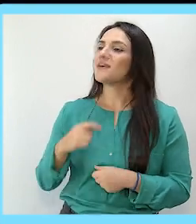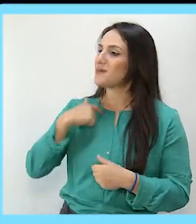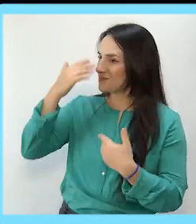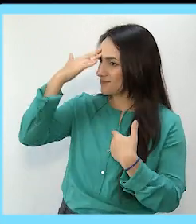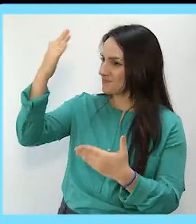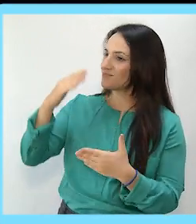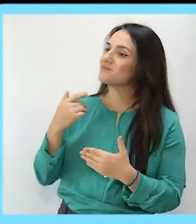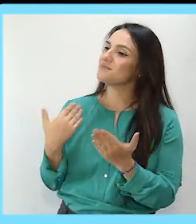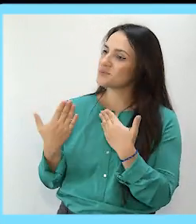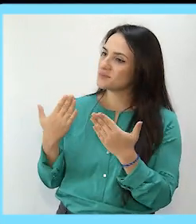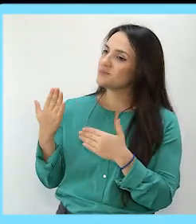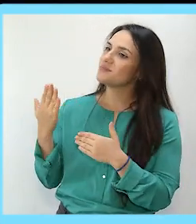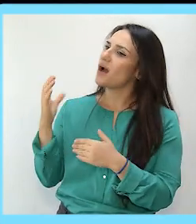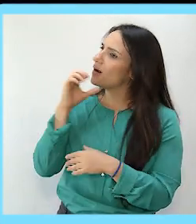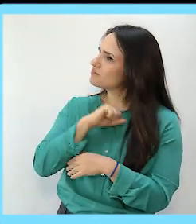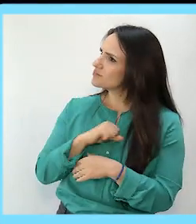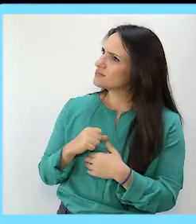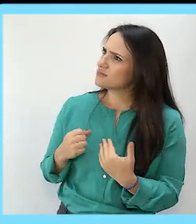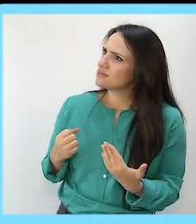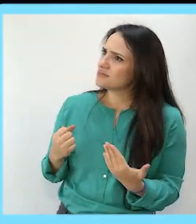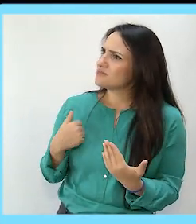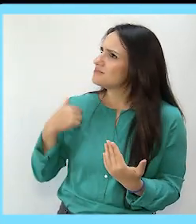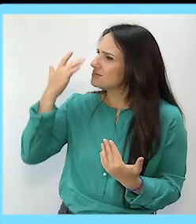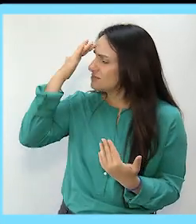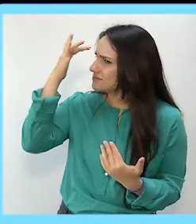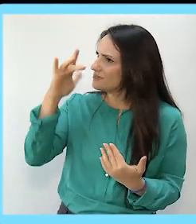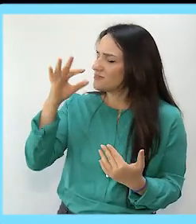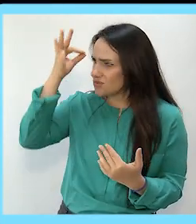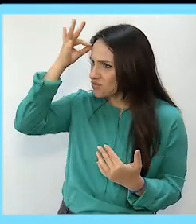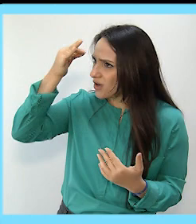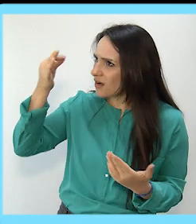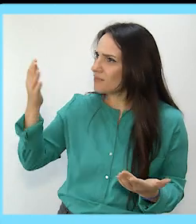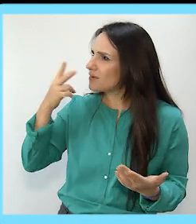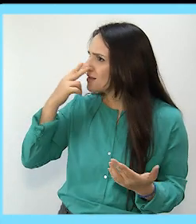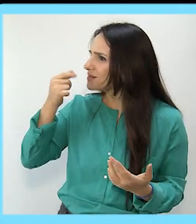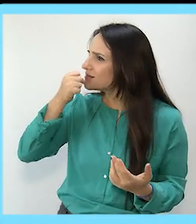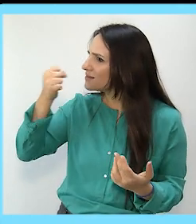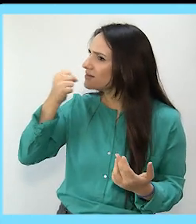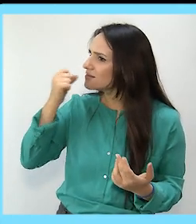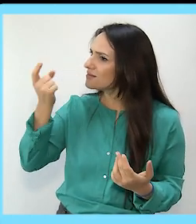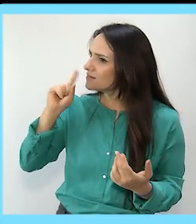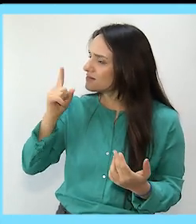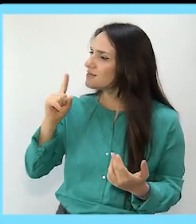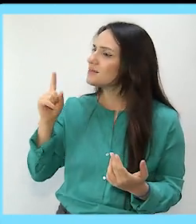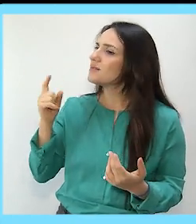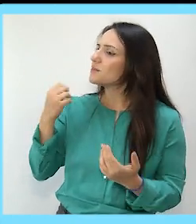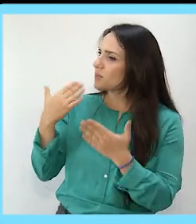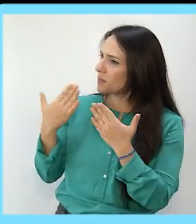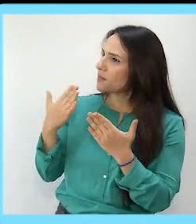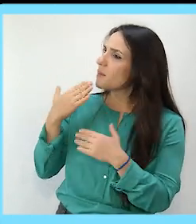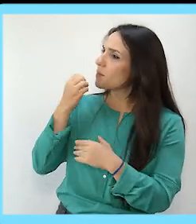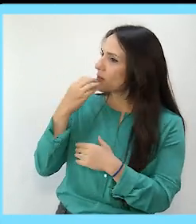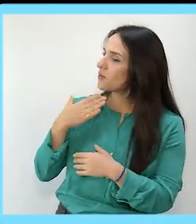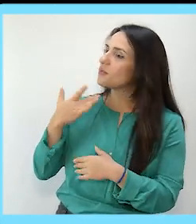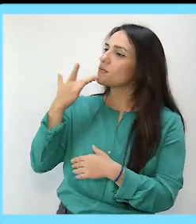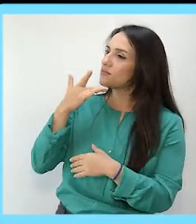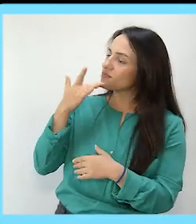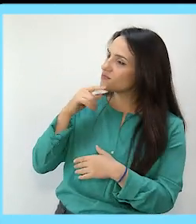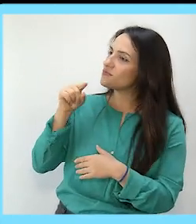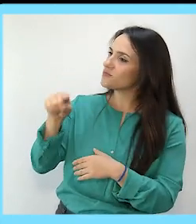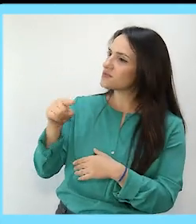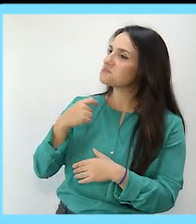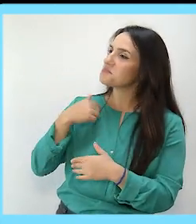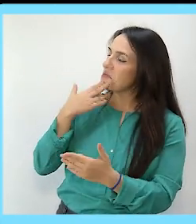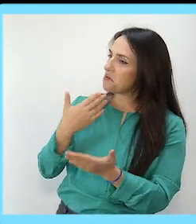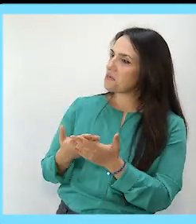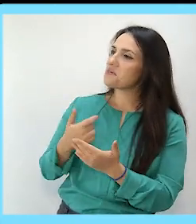que agradeço. E foi um bate-papo aqui tão rápido, né? Passou tão rápido aqui. Assim, nem foi uma entrevista, foi um bate-papo muito gostoso com você, que é